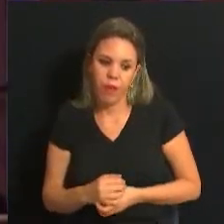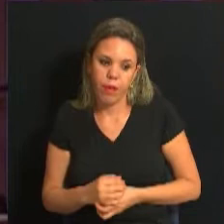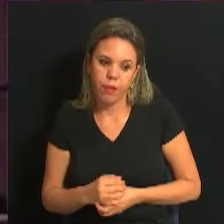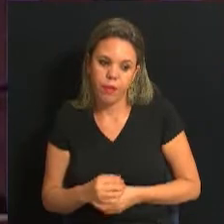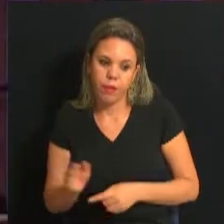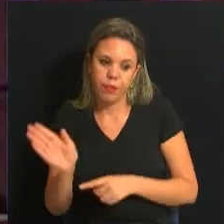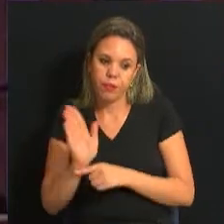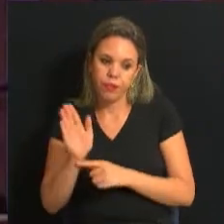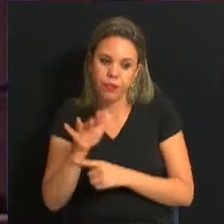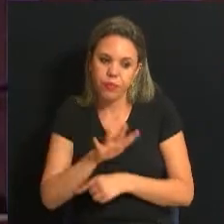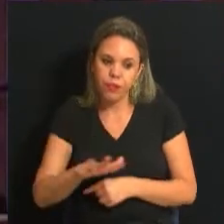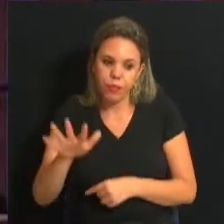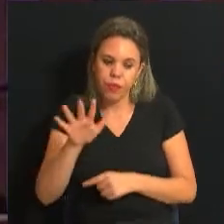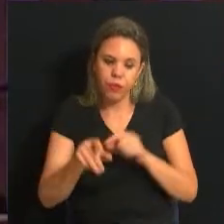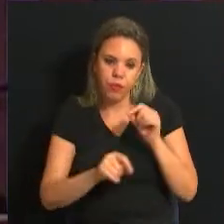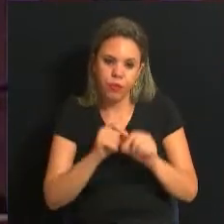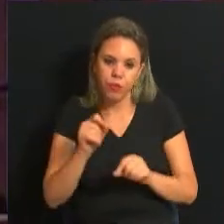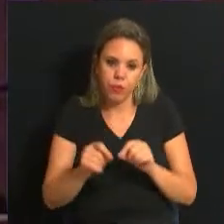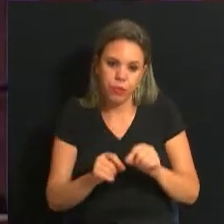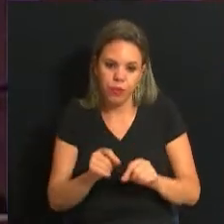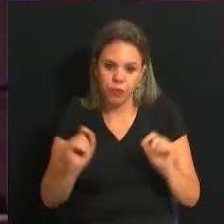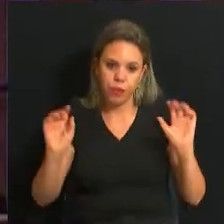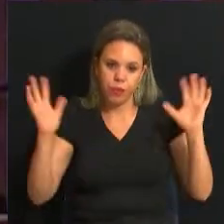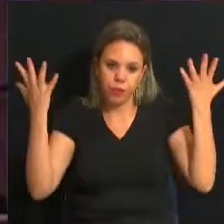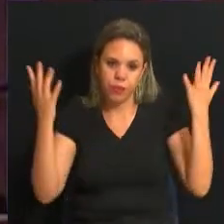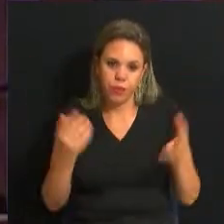vídeo, para que a gente celebre